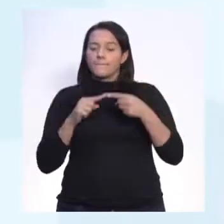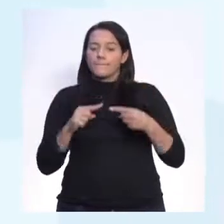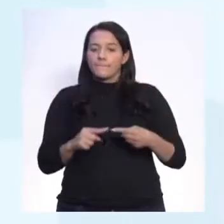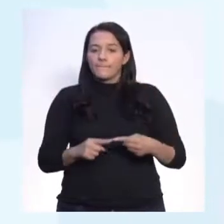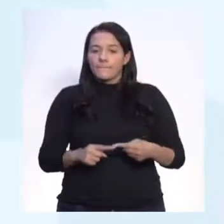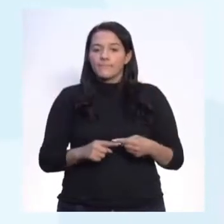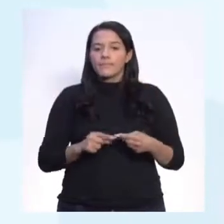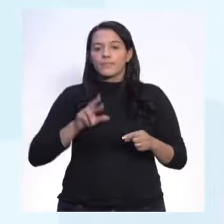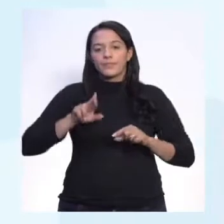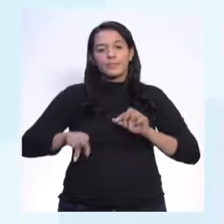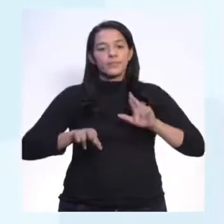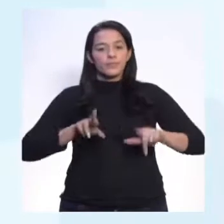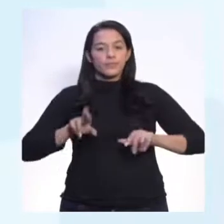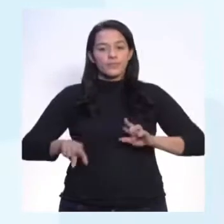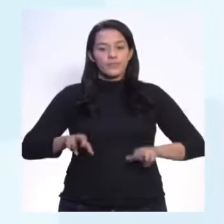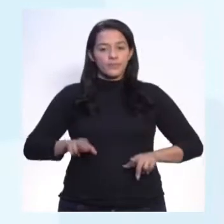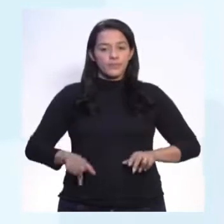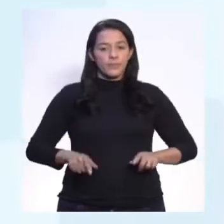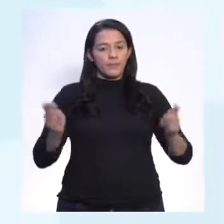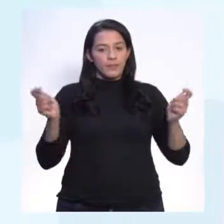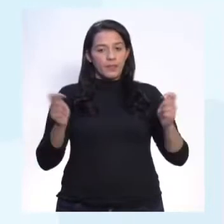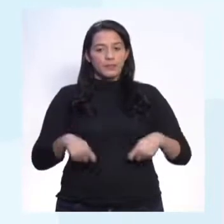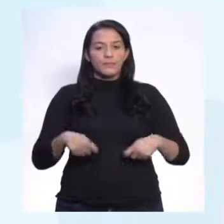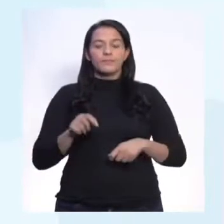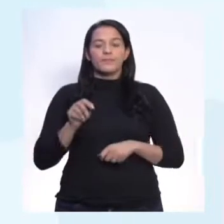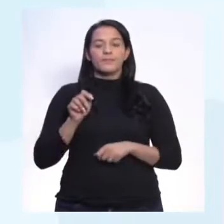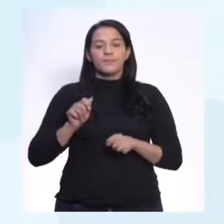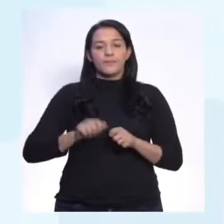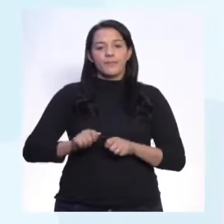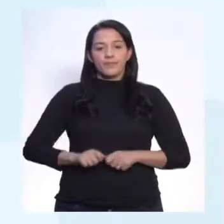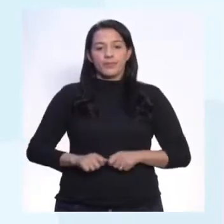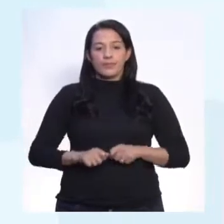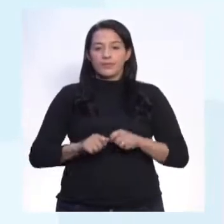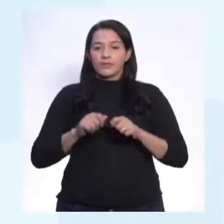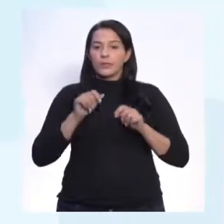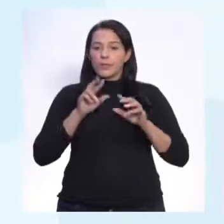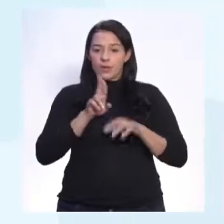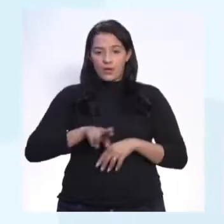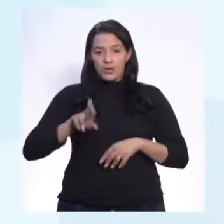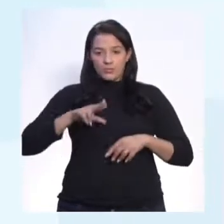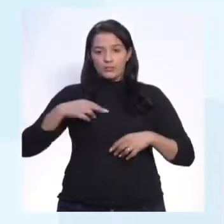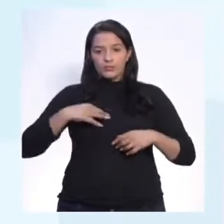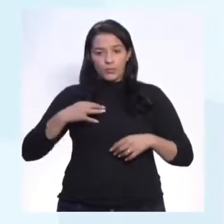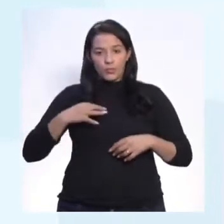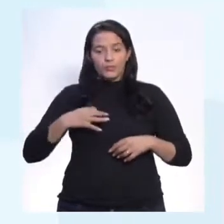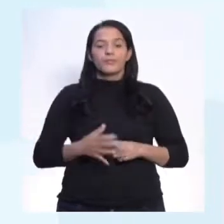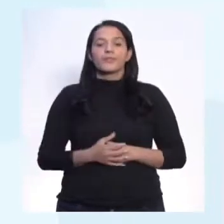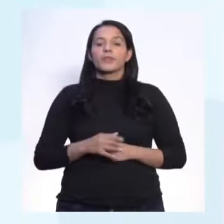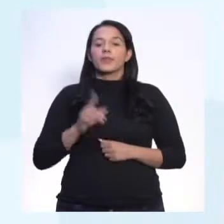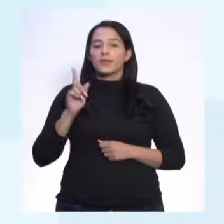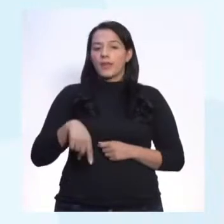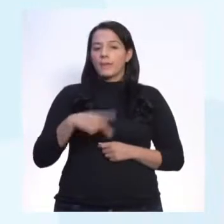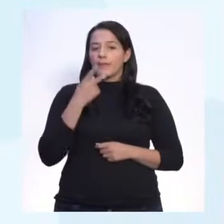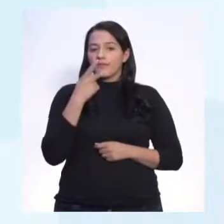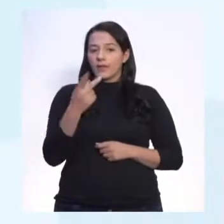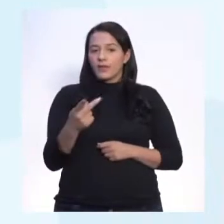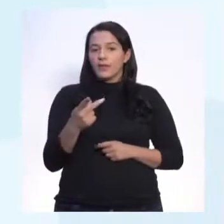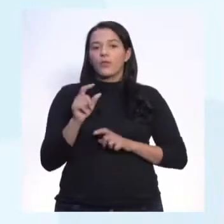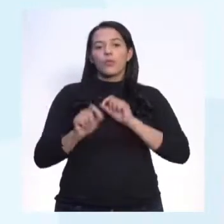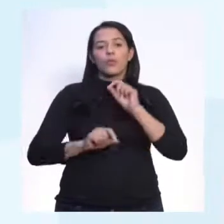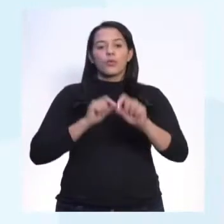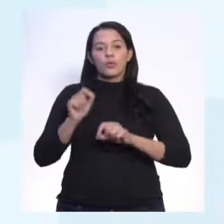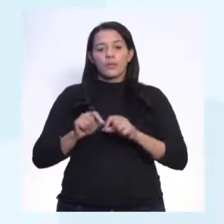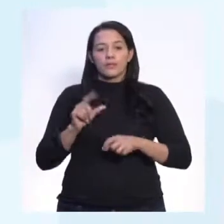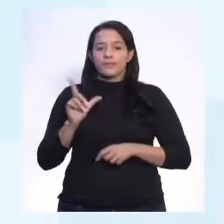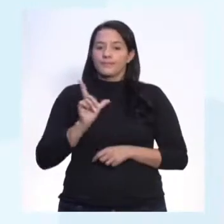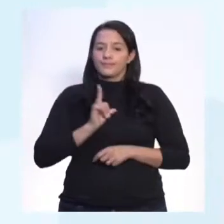combinações diferentes que ela pode fazer com essas peças, pode-se afirmar que Carla